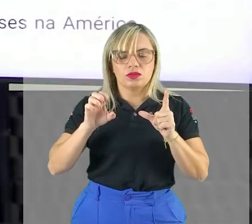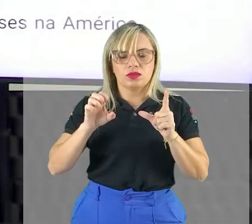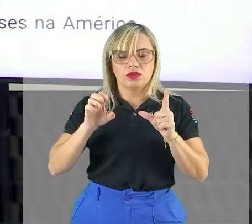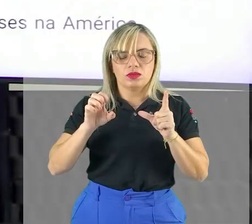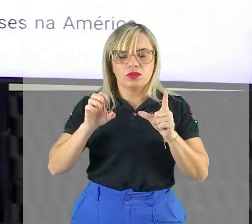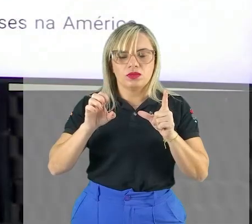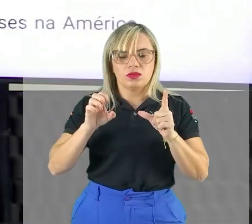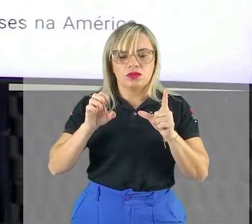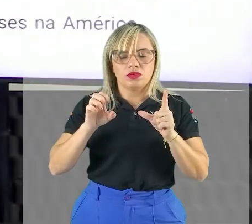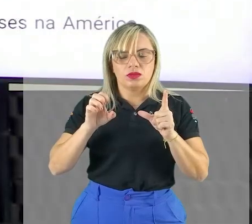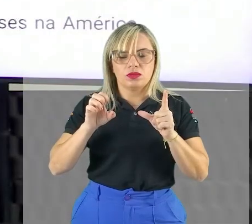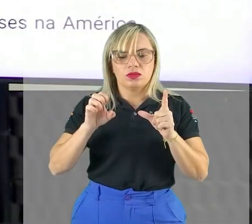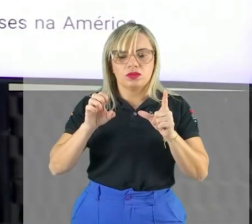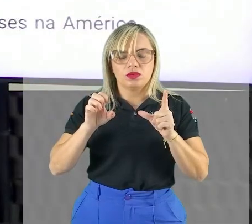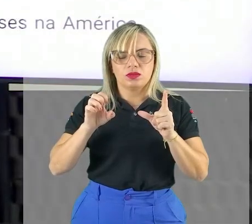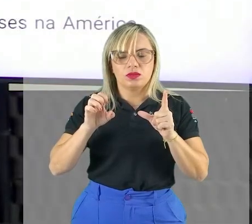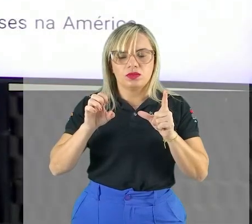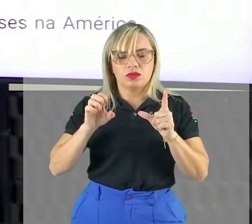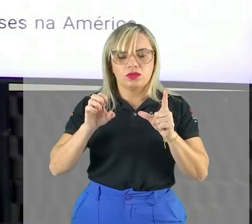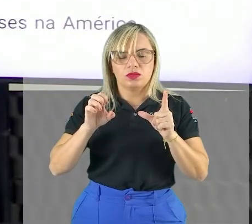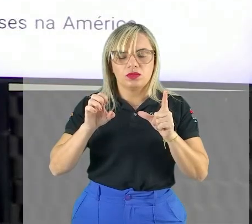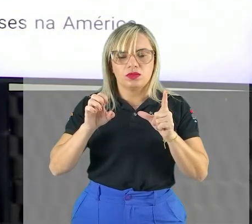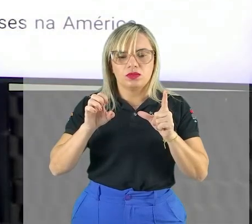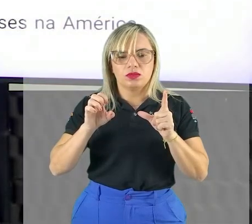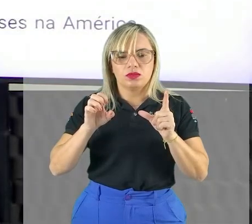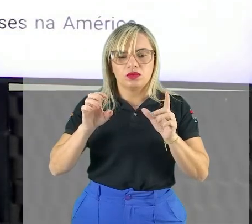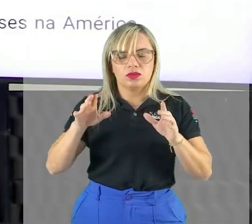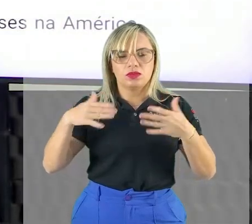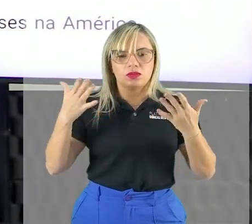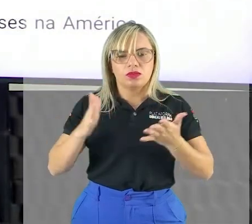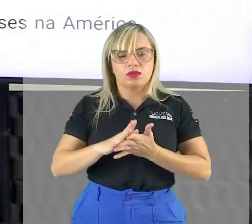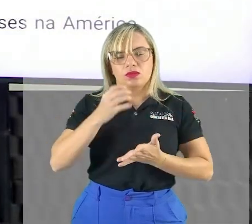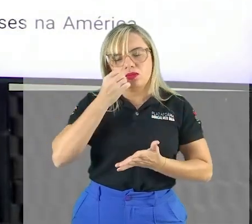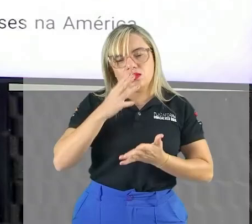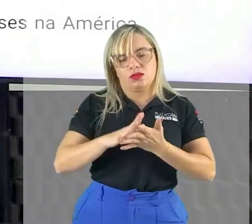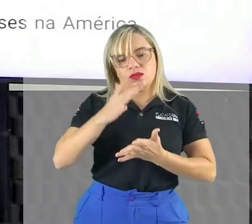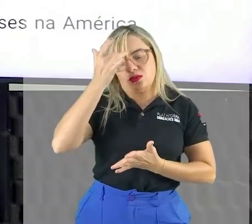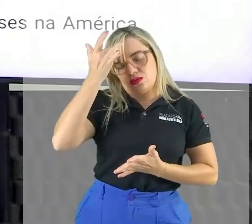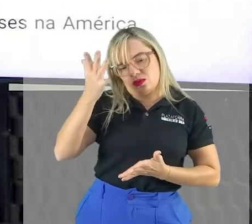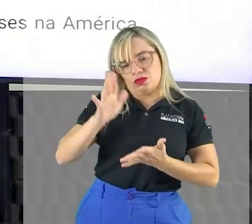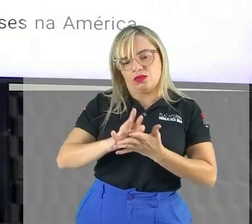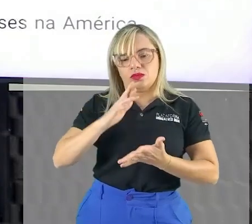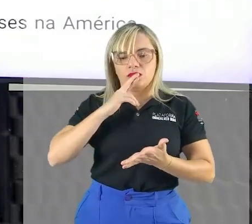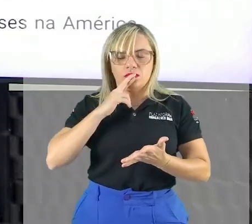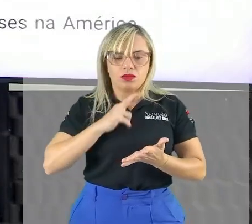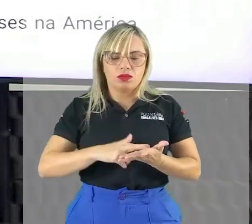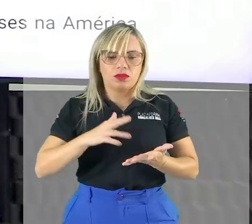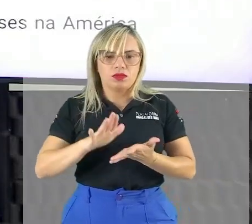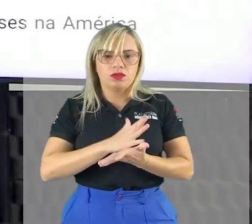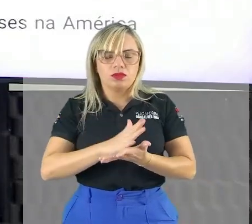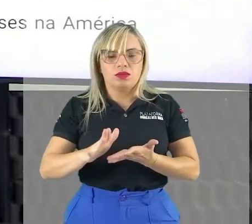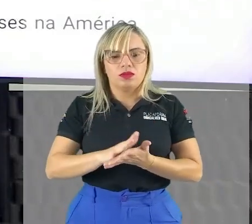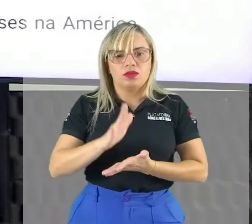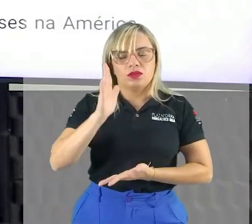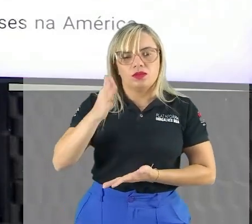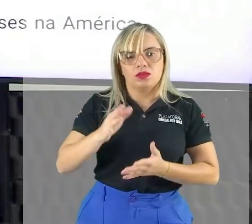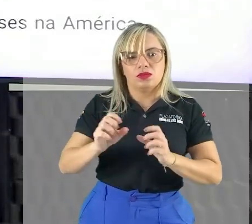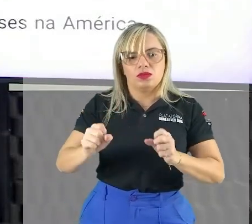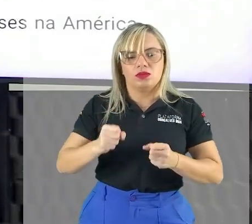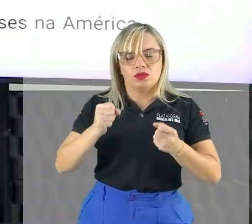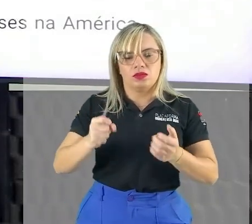letra E, latifundiários e camponeses na América contemporânea. Bom, ficou bem fácil agora responder essa questão. E algumas você já pode